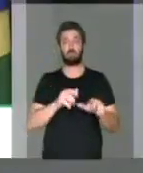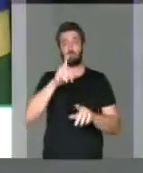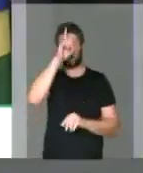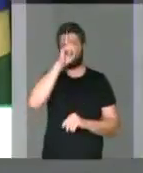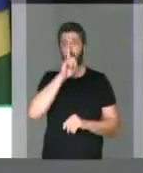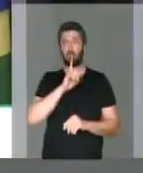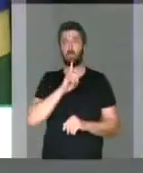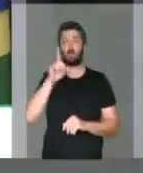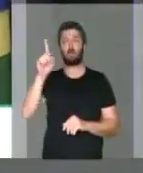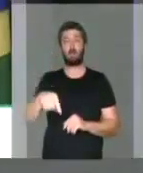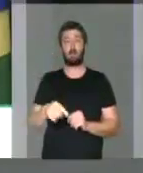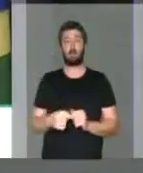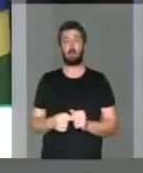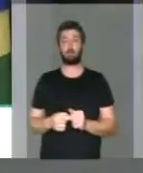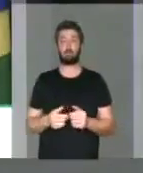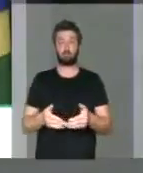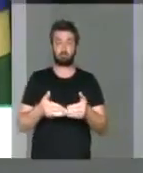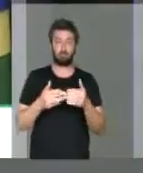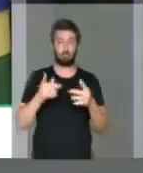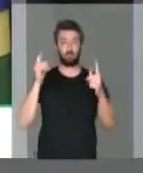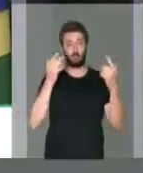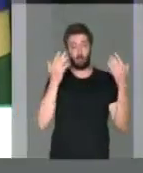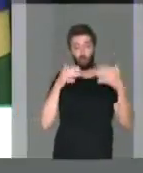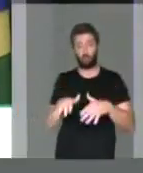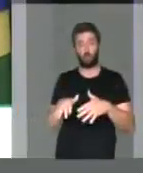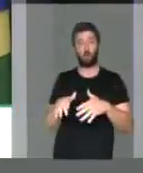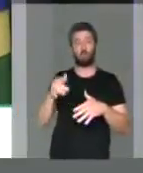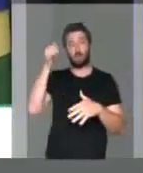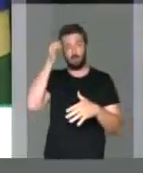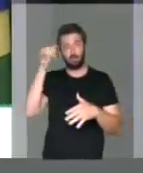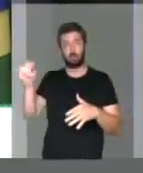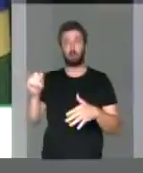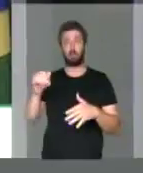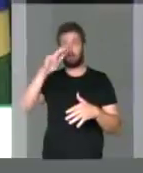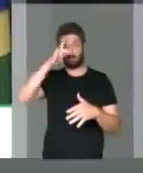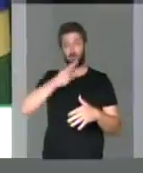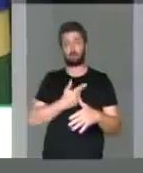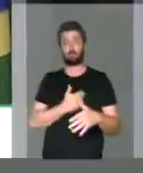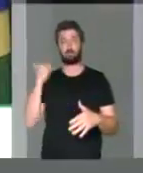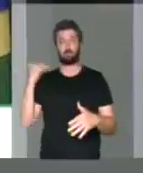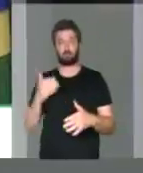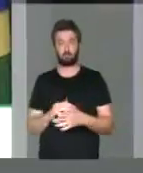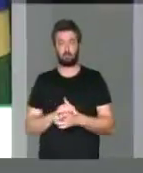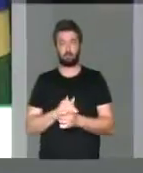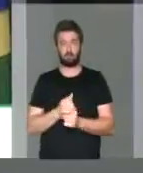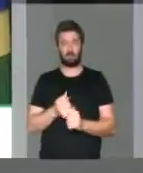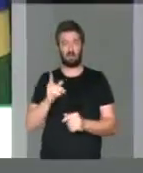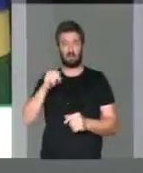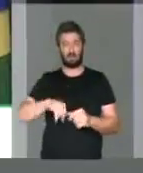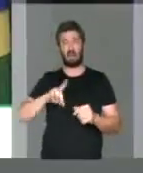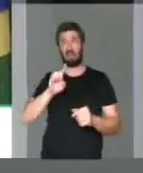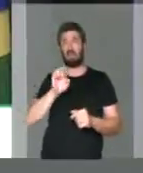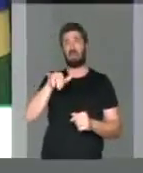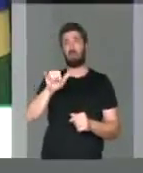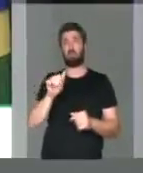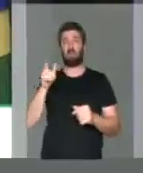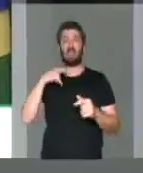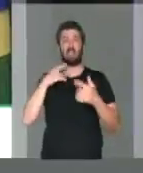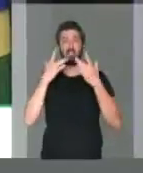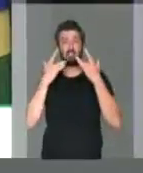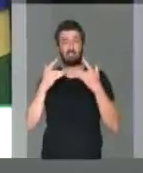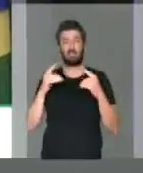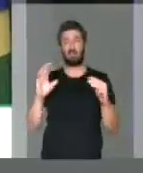chamar a atenção para o mês que é dedicado à prevenção ao suicídio. Não é drama, não é para chamar a